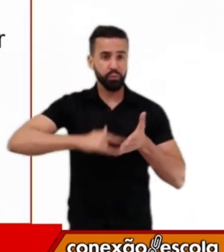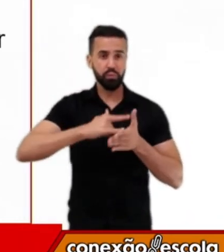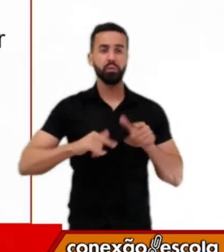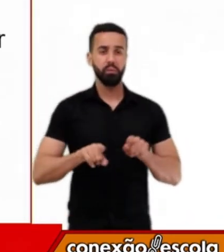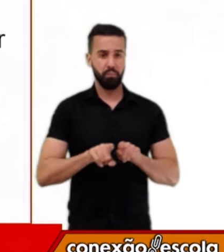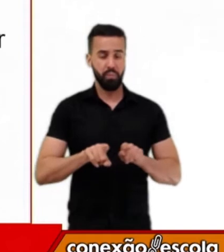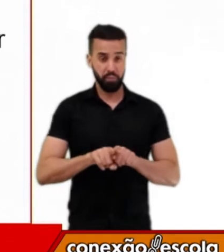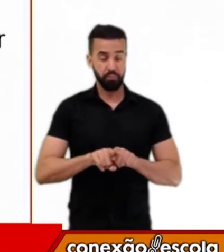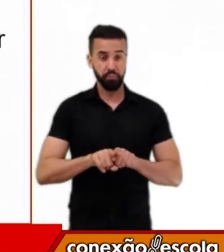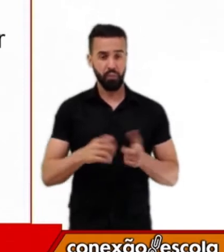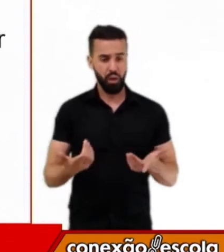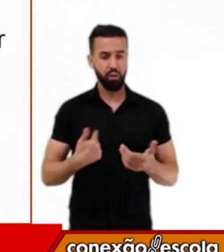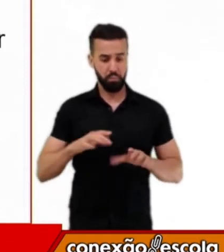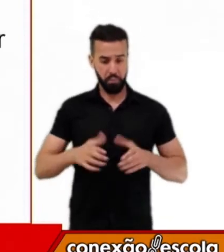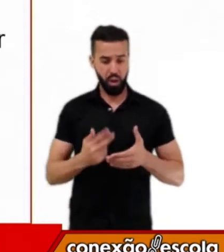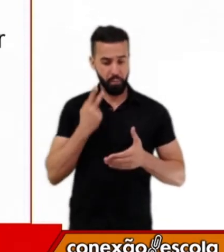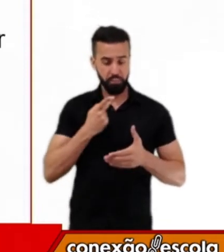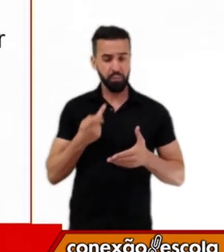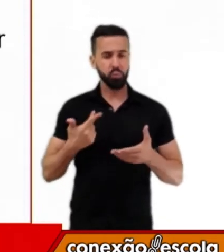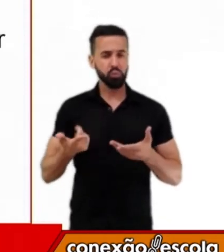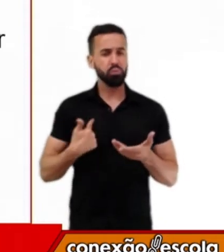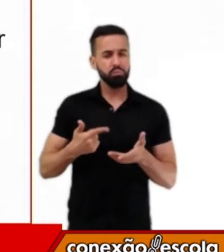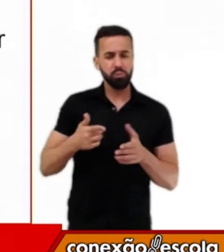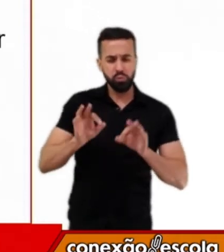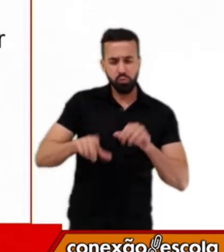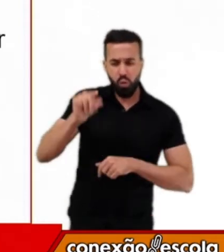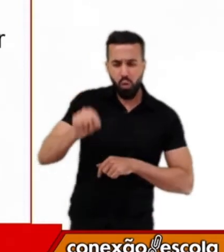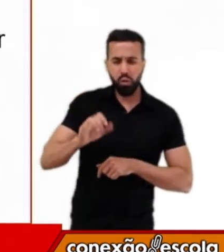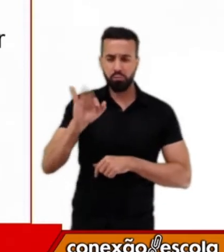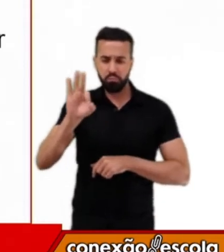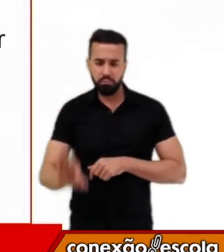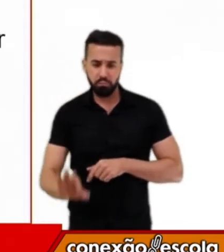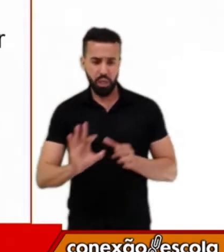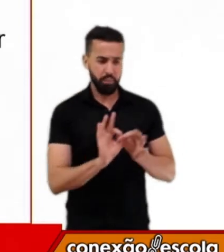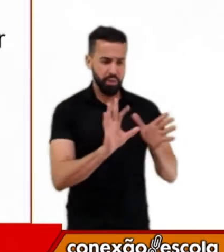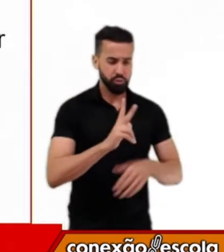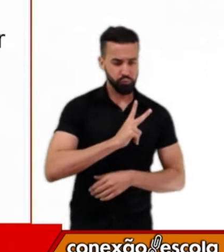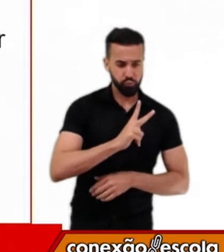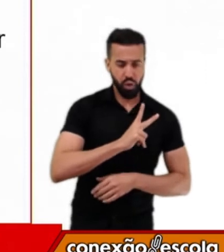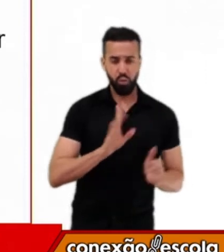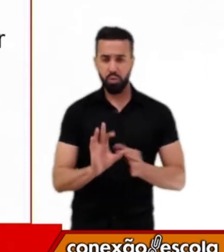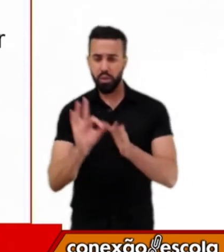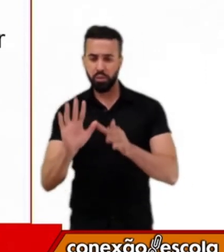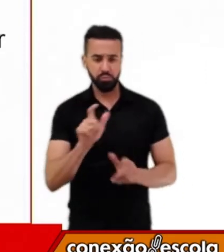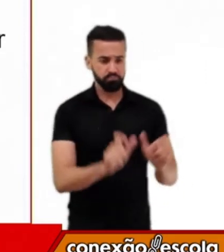passa a decidir sobre os impostos, garantir a propriedade privada, as liberdades individuais e divide o